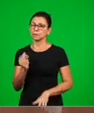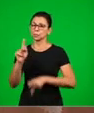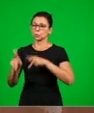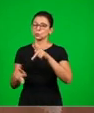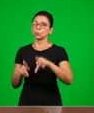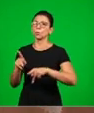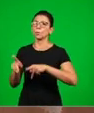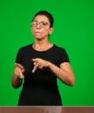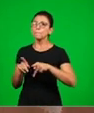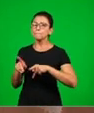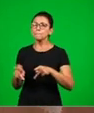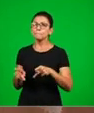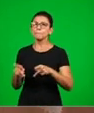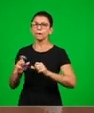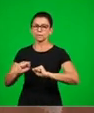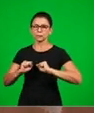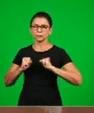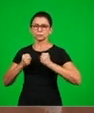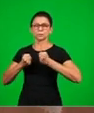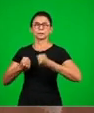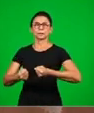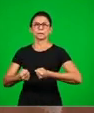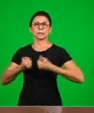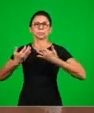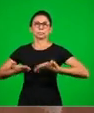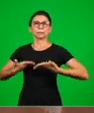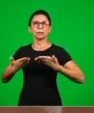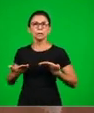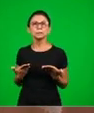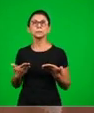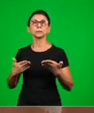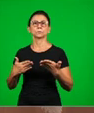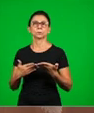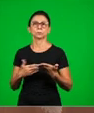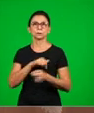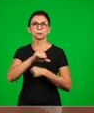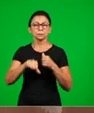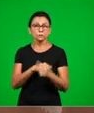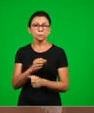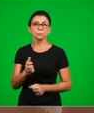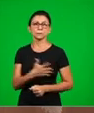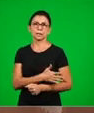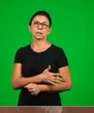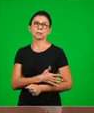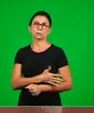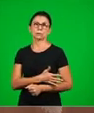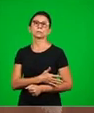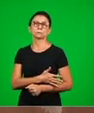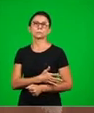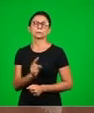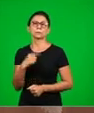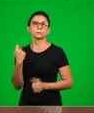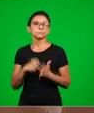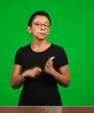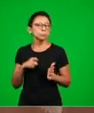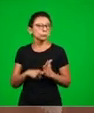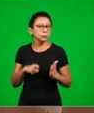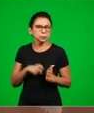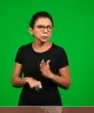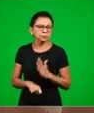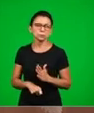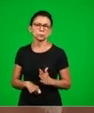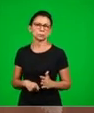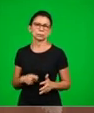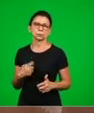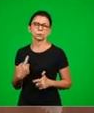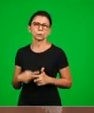novo na idade. Nós queremos novo, renovado. E é isso que estamos lutando. Por quê? A igreja vive de